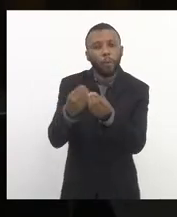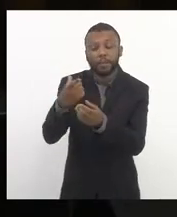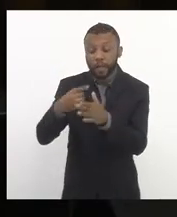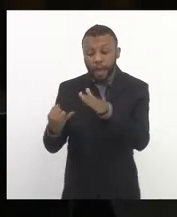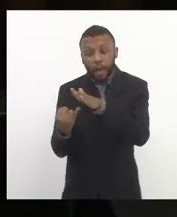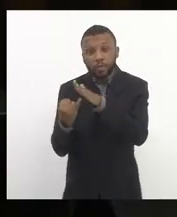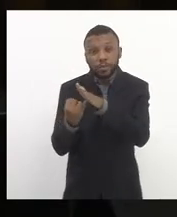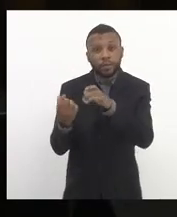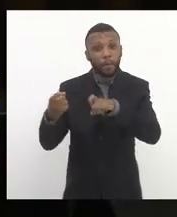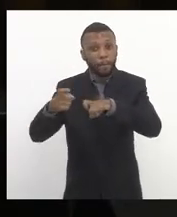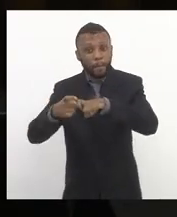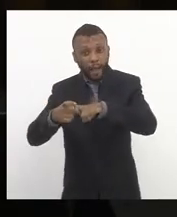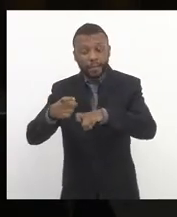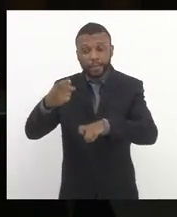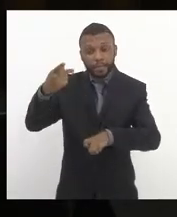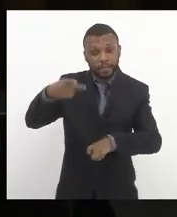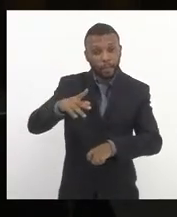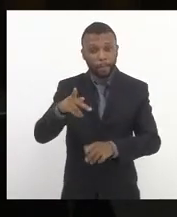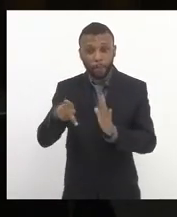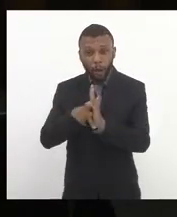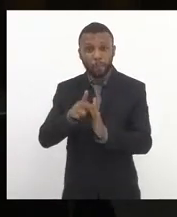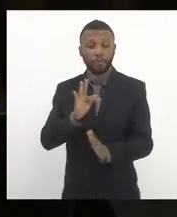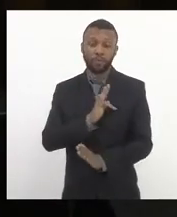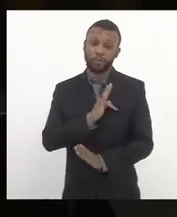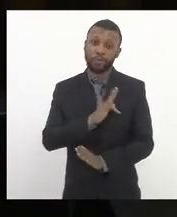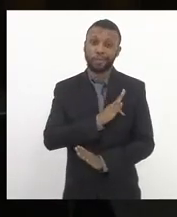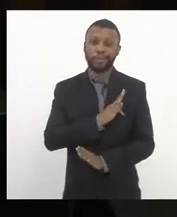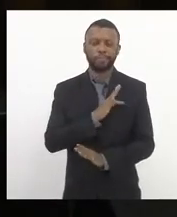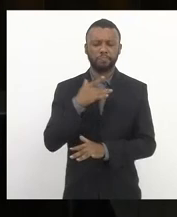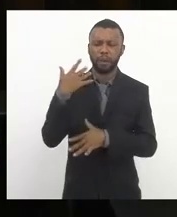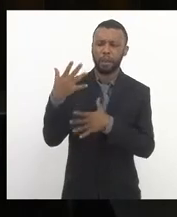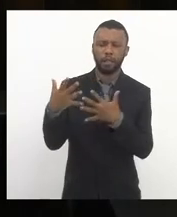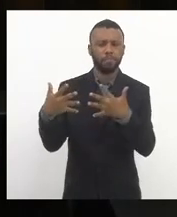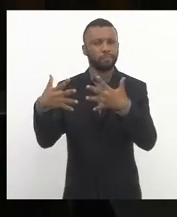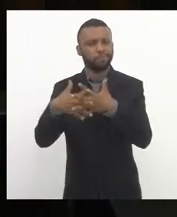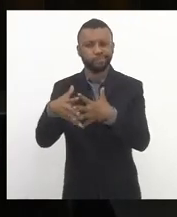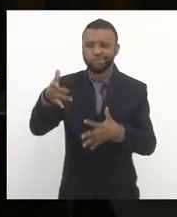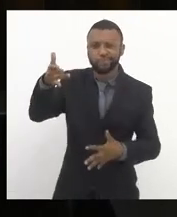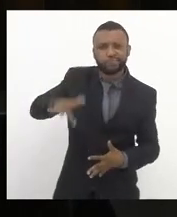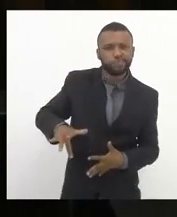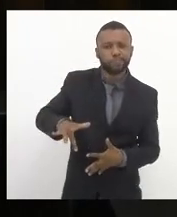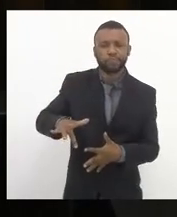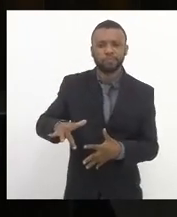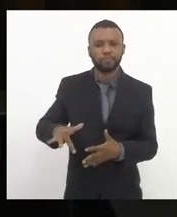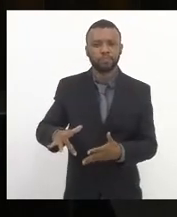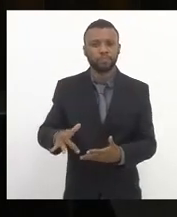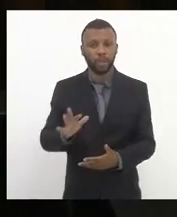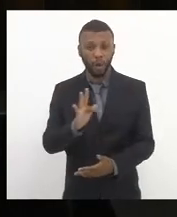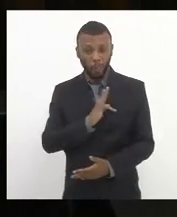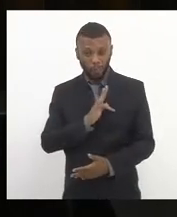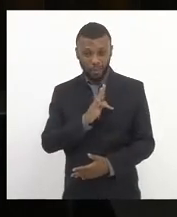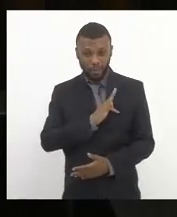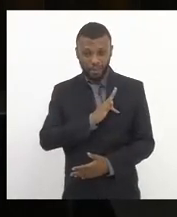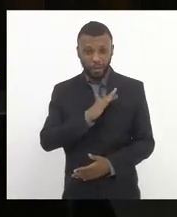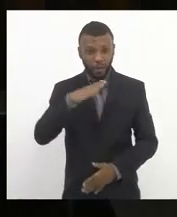Militar. Sucateamento total dessas unidades. O policial